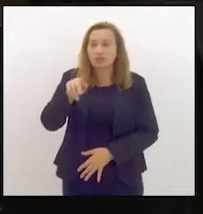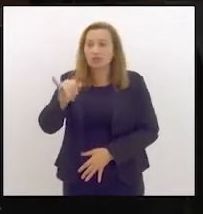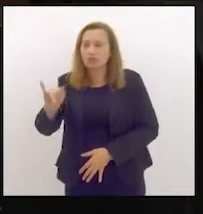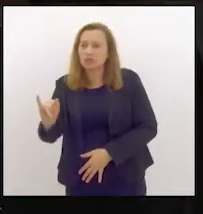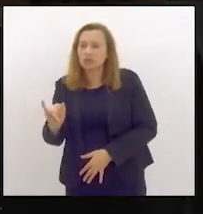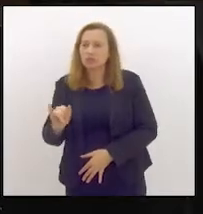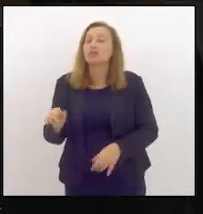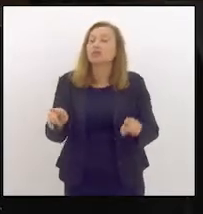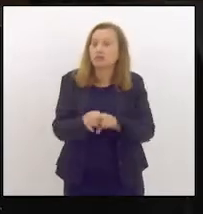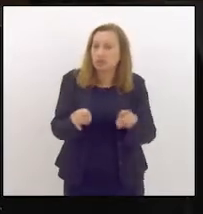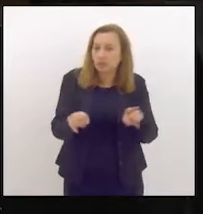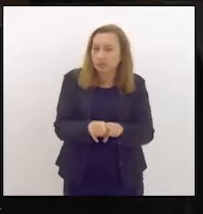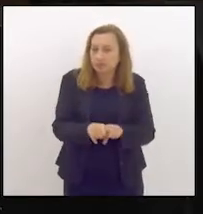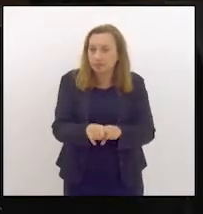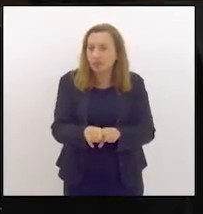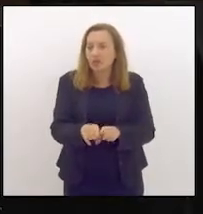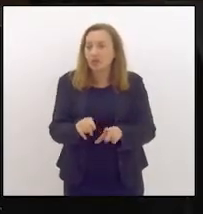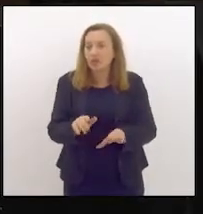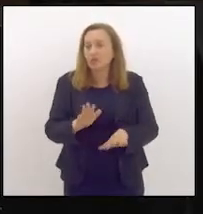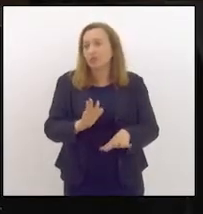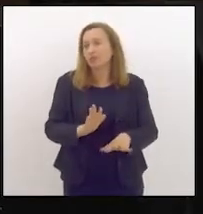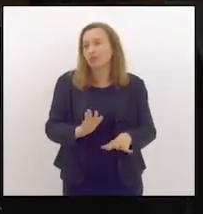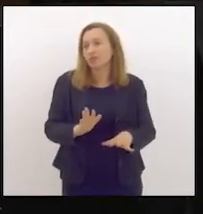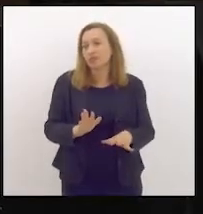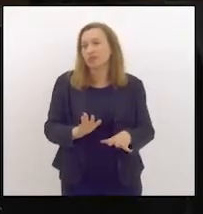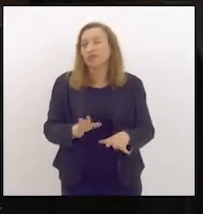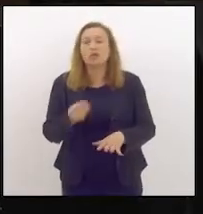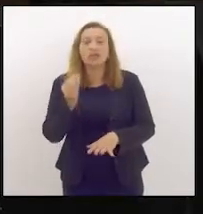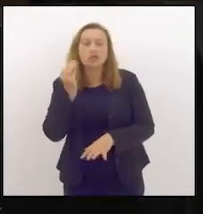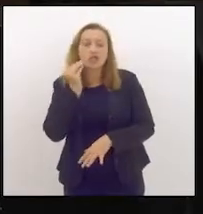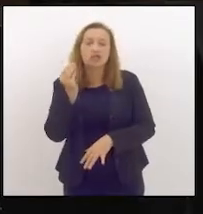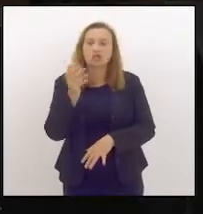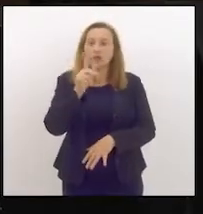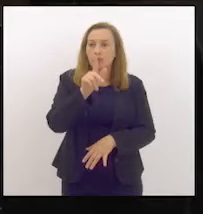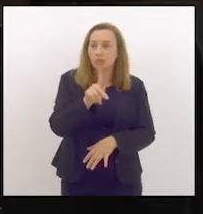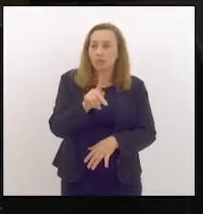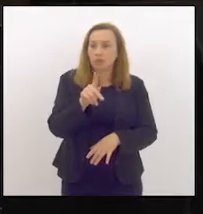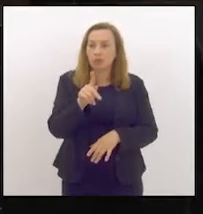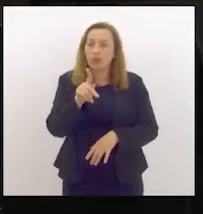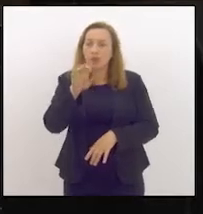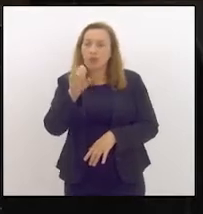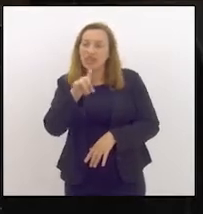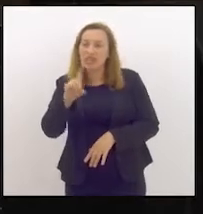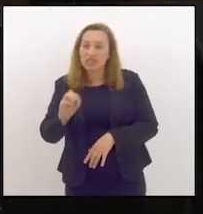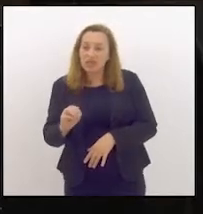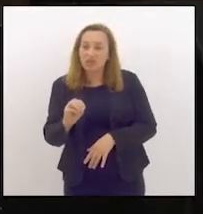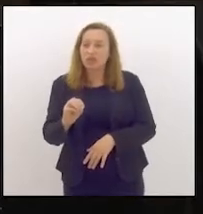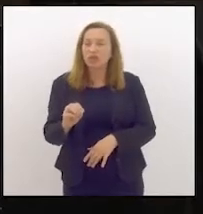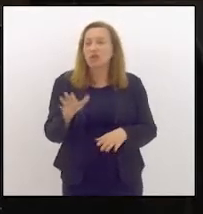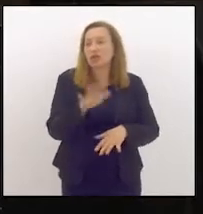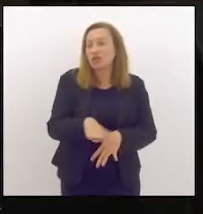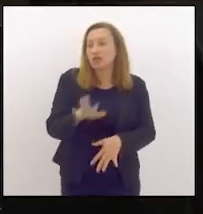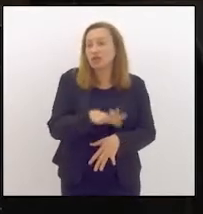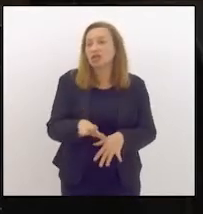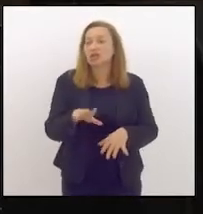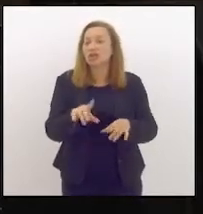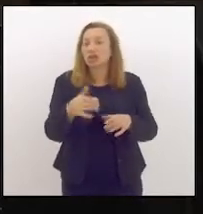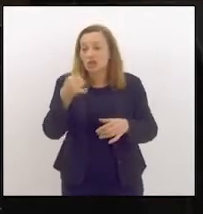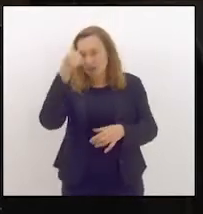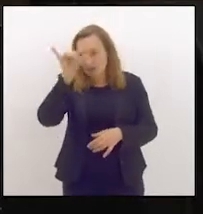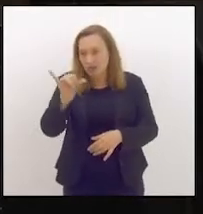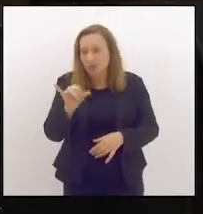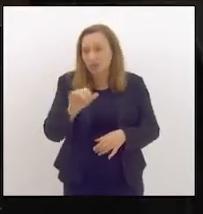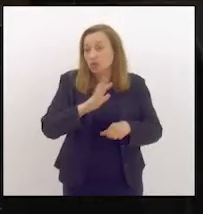temos também uma coisa que é tão elementar como o teste do pezinho em crianças que previne por exemplo doenças